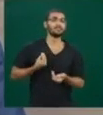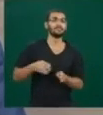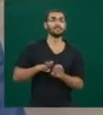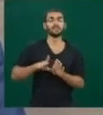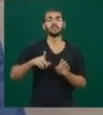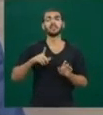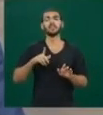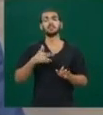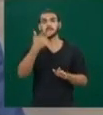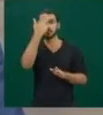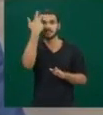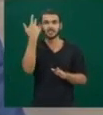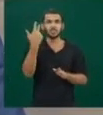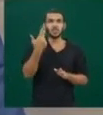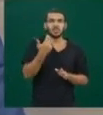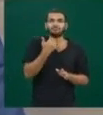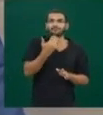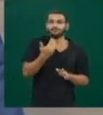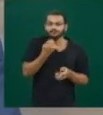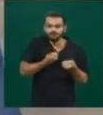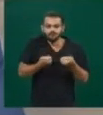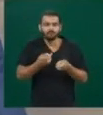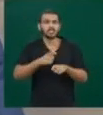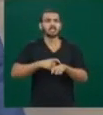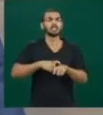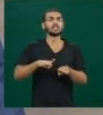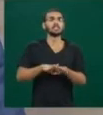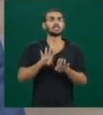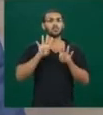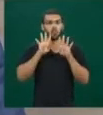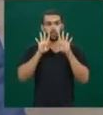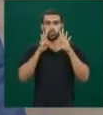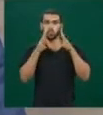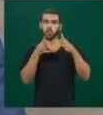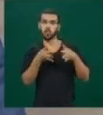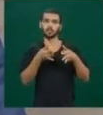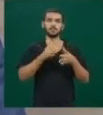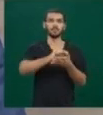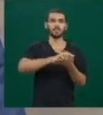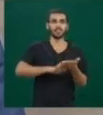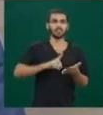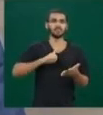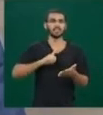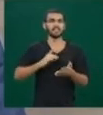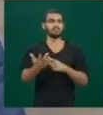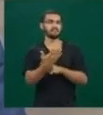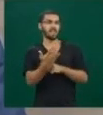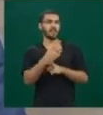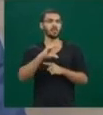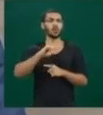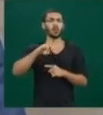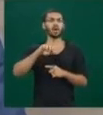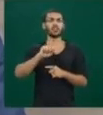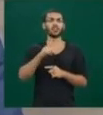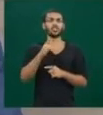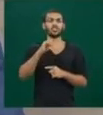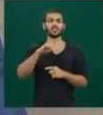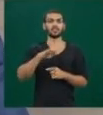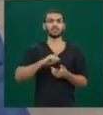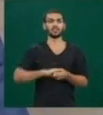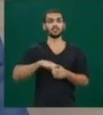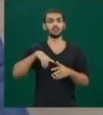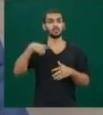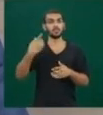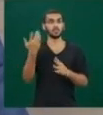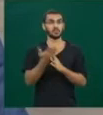ainda, estudantes que não conseguem administrar bem o tempo e com devida atenção às tarefas, têm encontrado uma ajuda no coaching estudantil. O TV Notícias